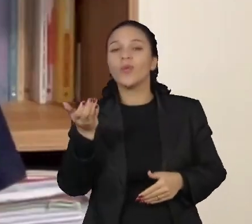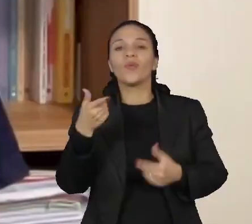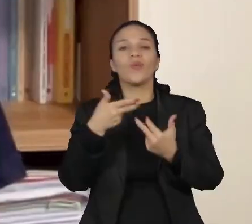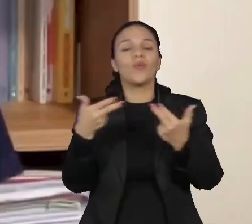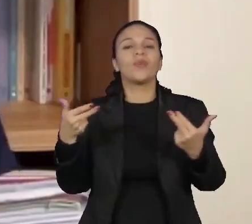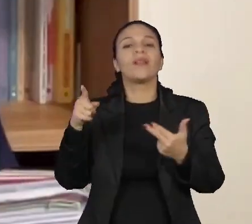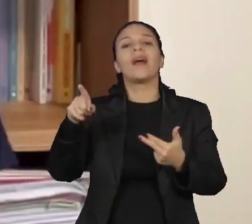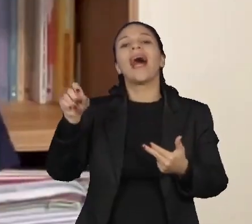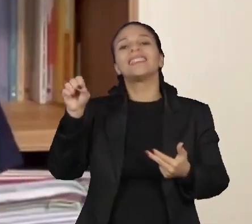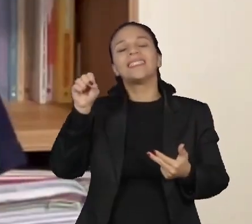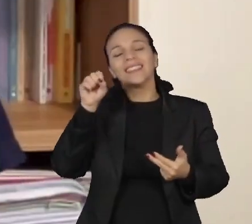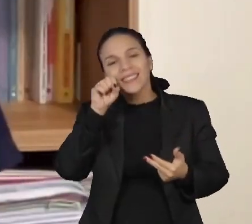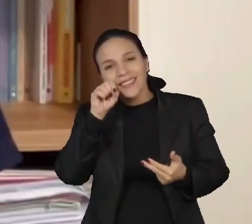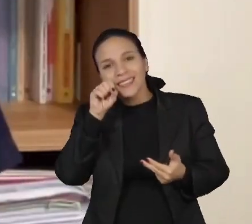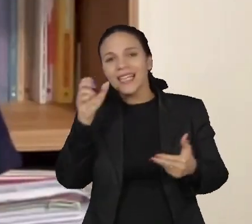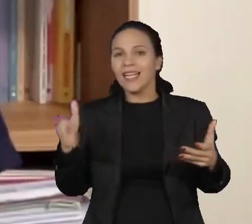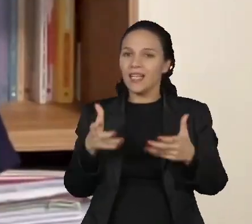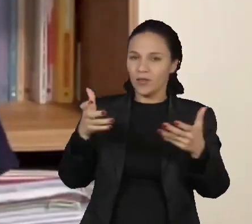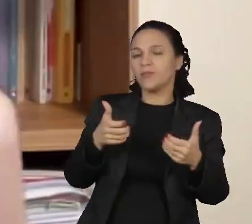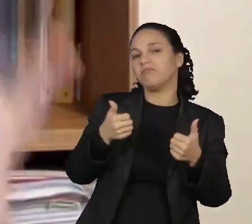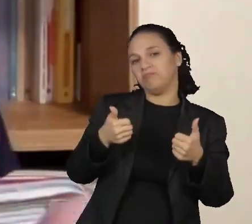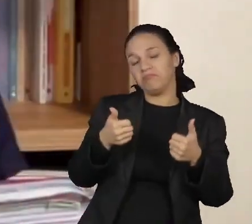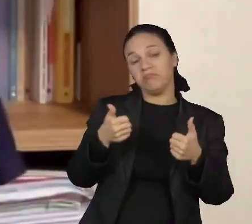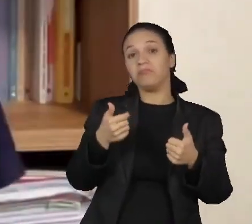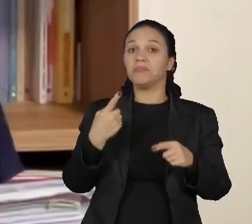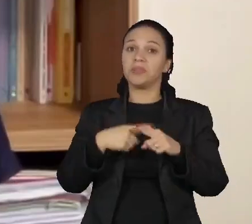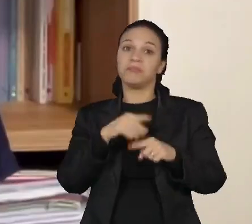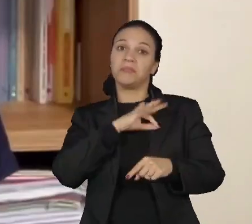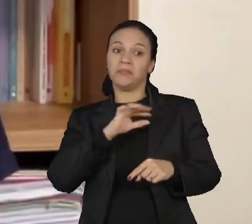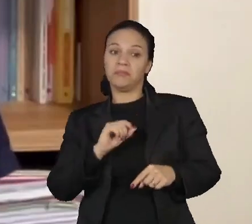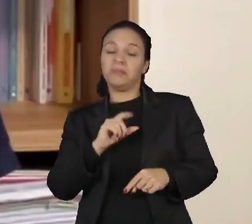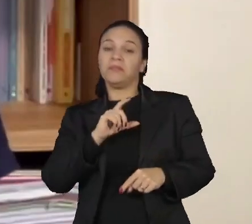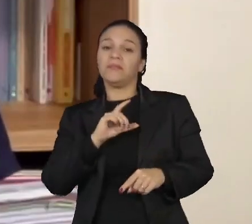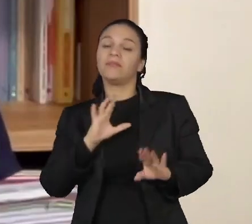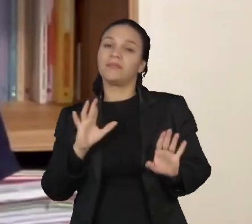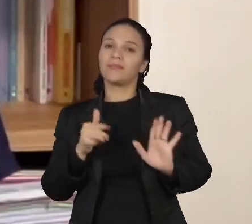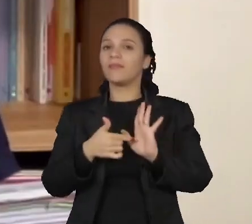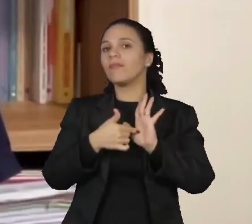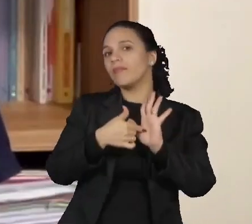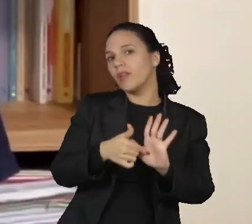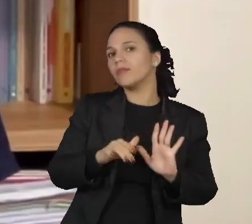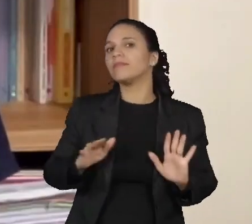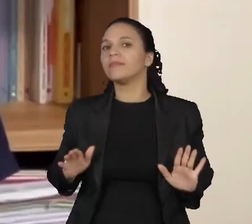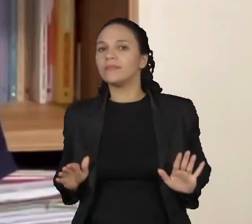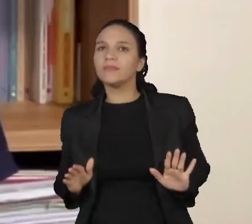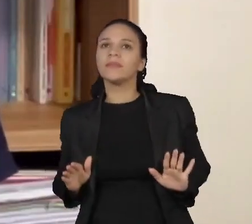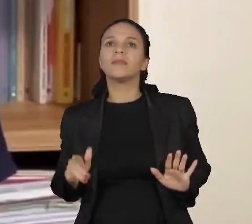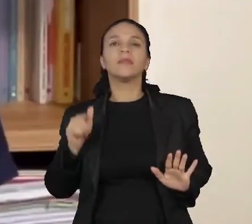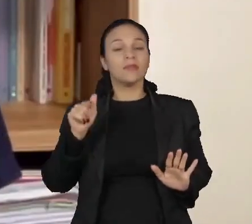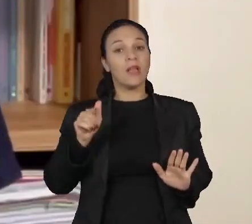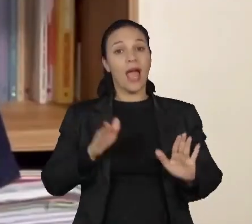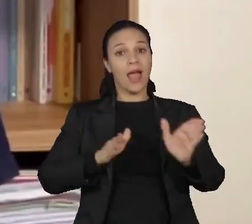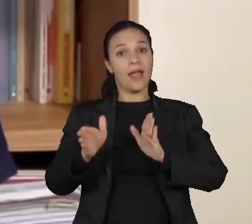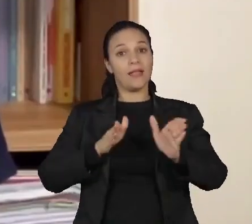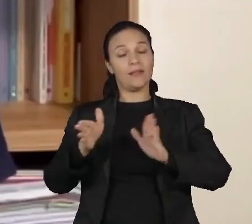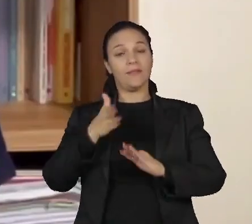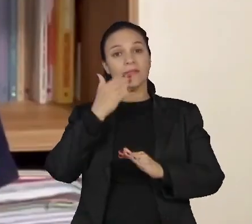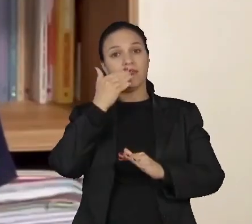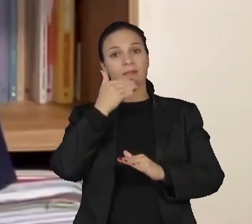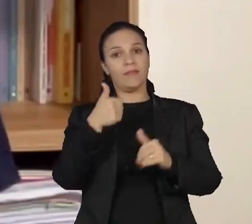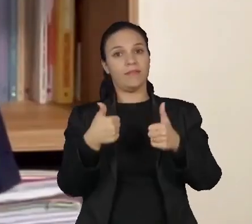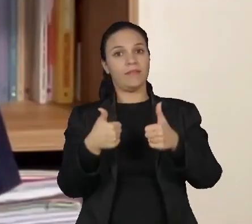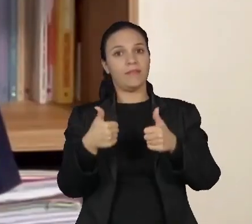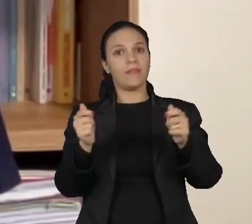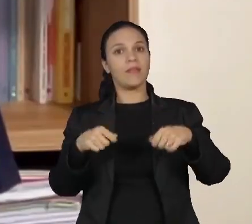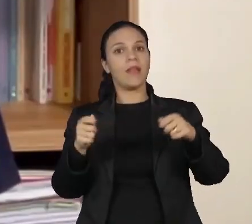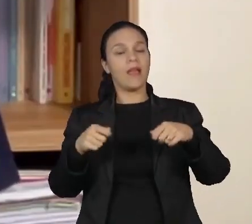verduras conforme a renda vai subindo, o que mostra que a alimentação, o acesso à alimentação adequada e saudável